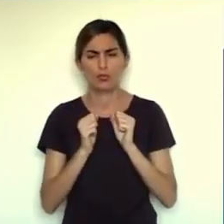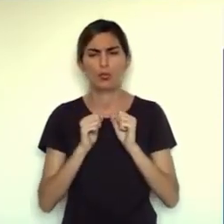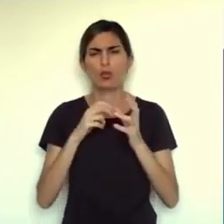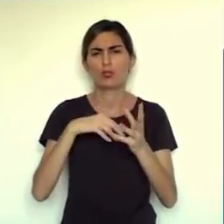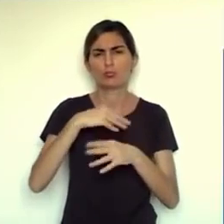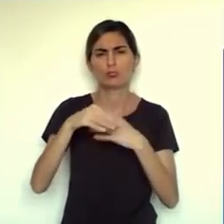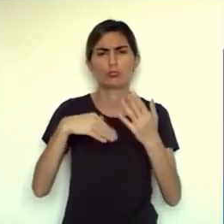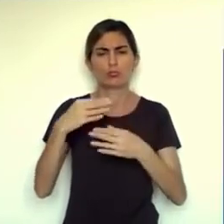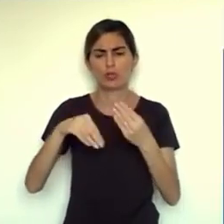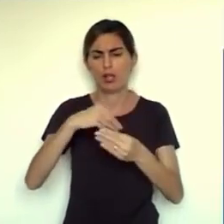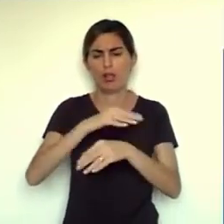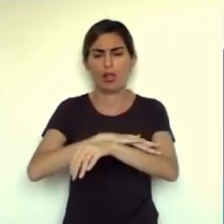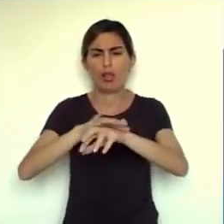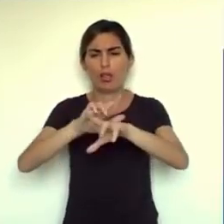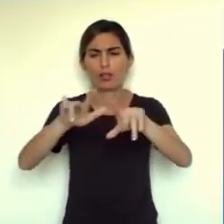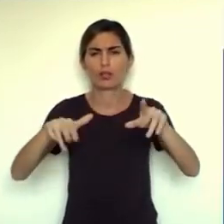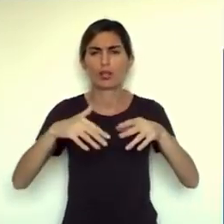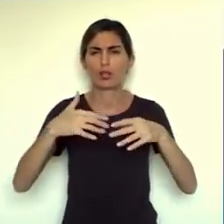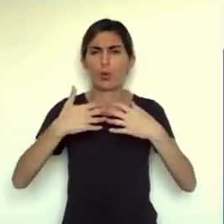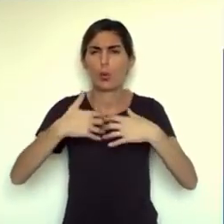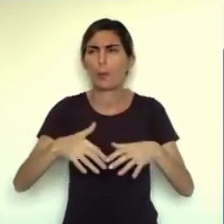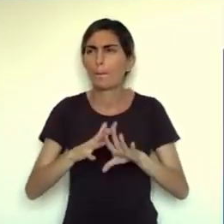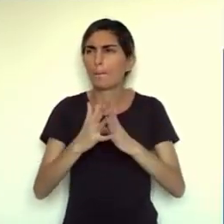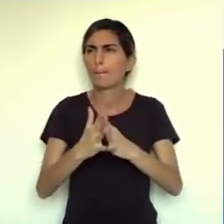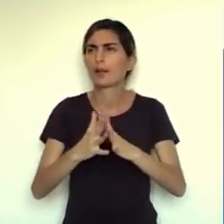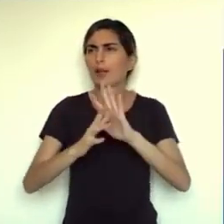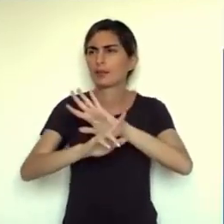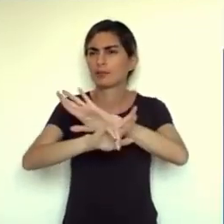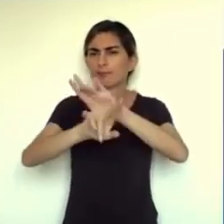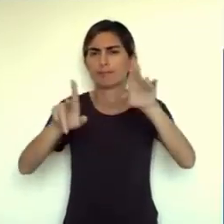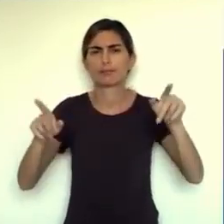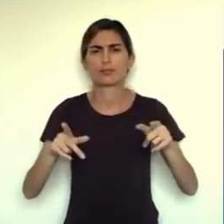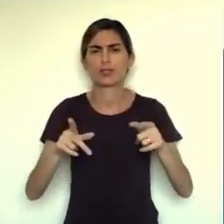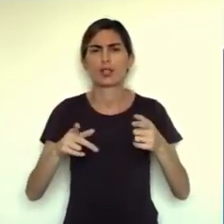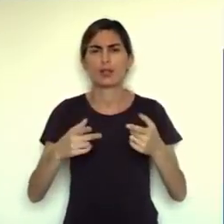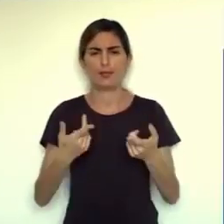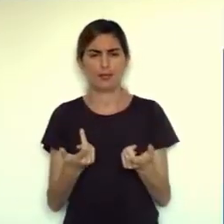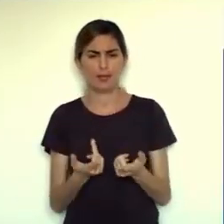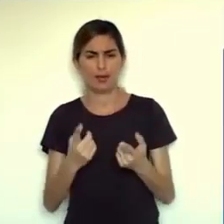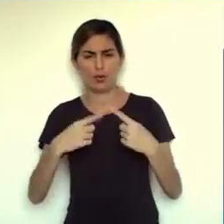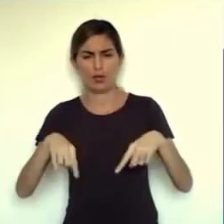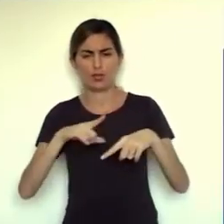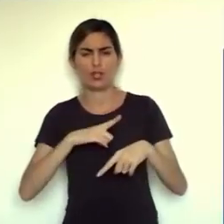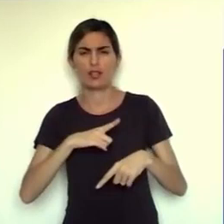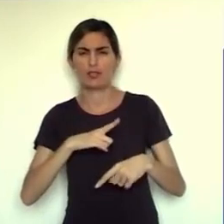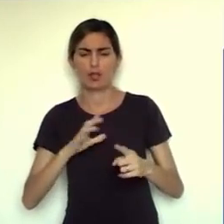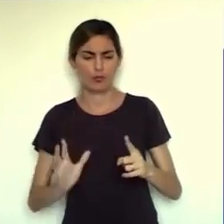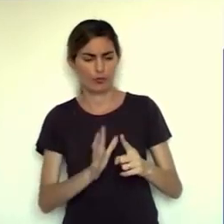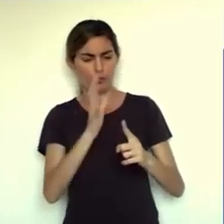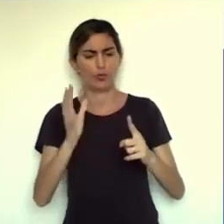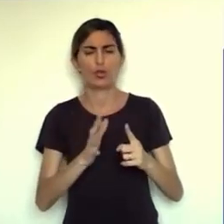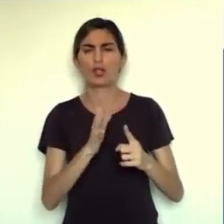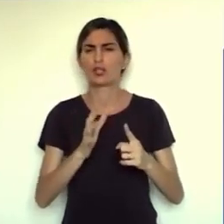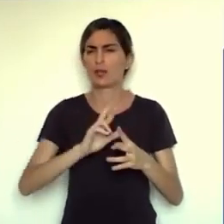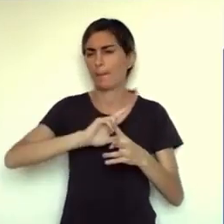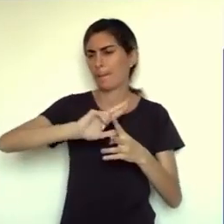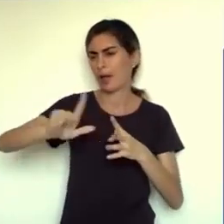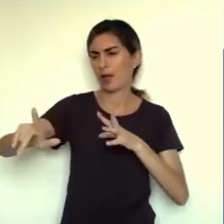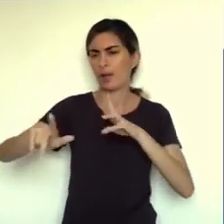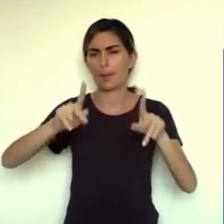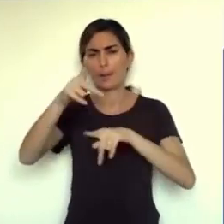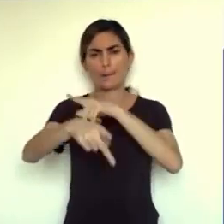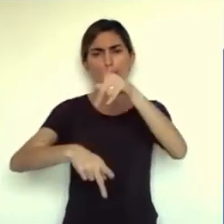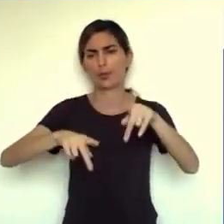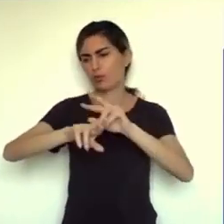pode uma configuração étnica tão complexa, tão diversa, não é? Uma composição onde a gente tem a influência